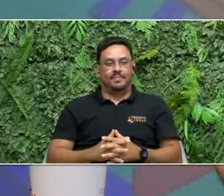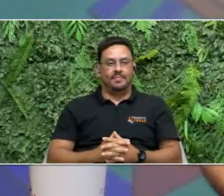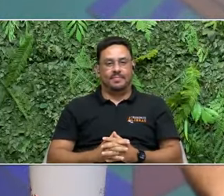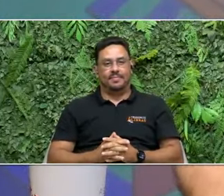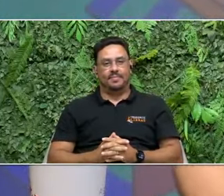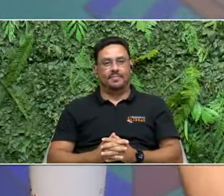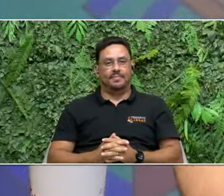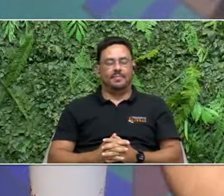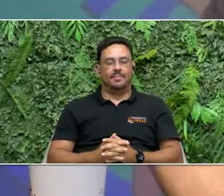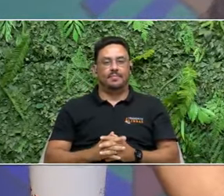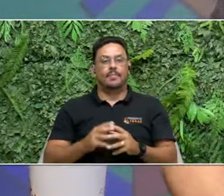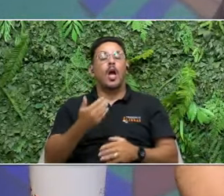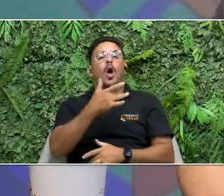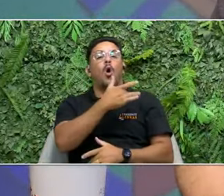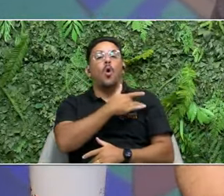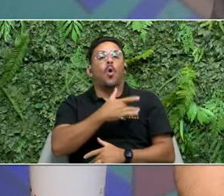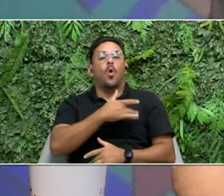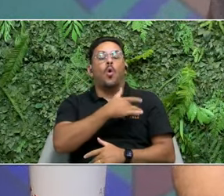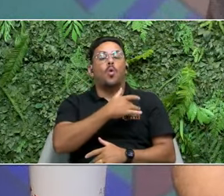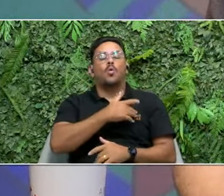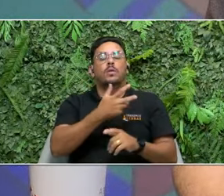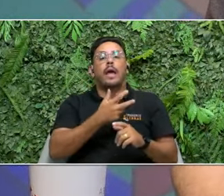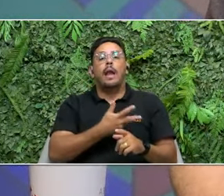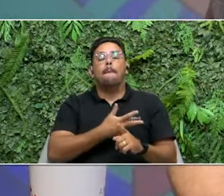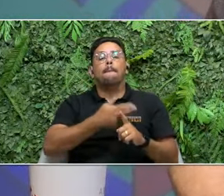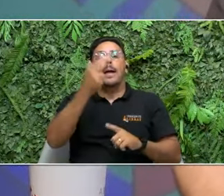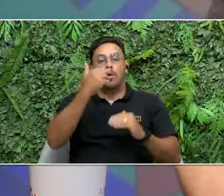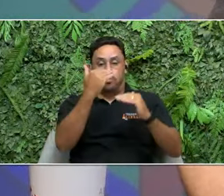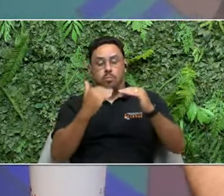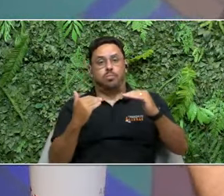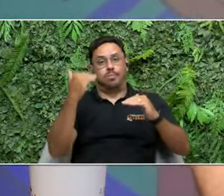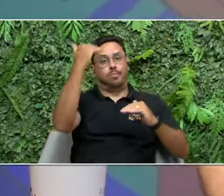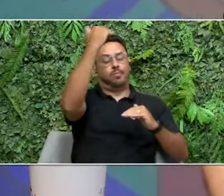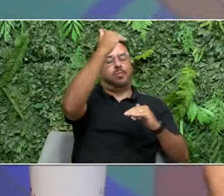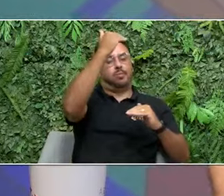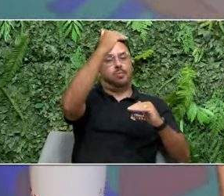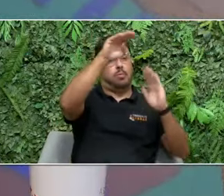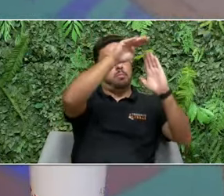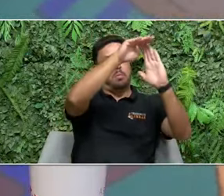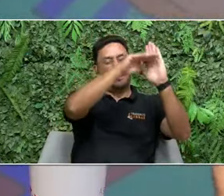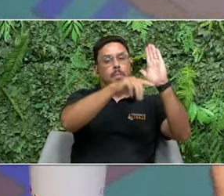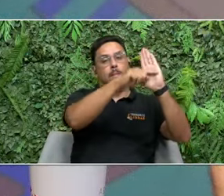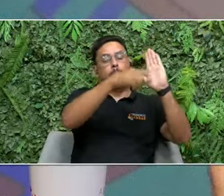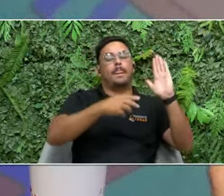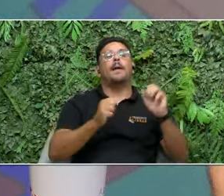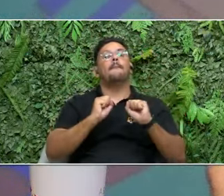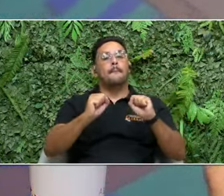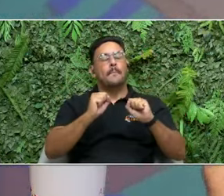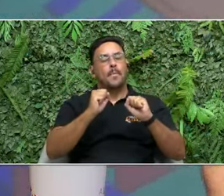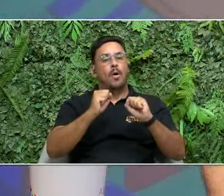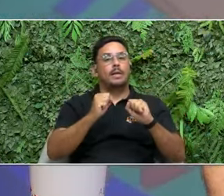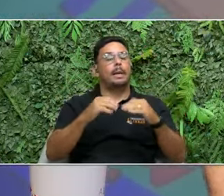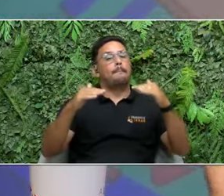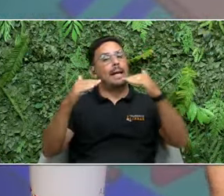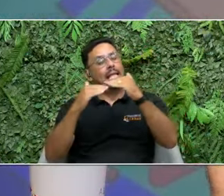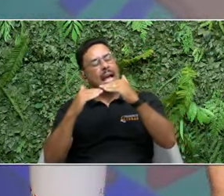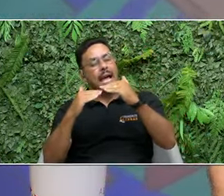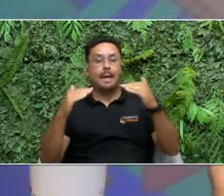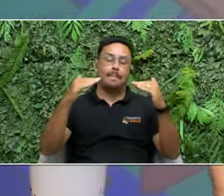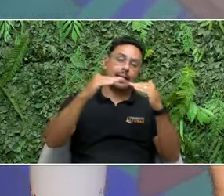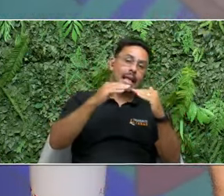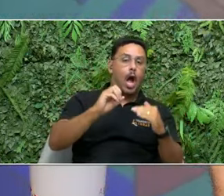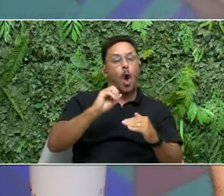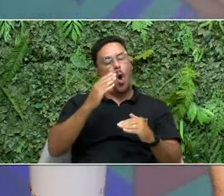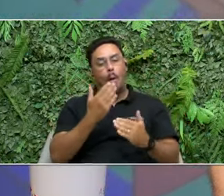98 Cruzeiro teve melhor campanha na fase de classificação tem a vantagem de dois empates uma vitória e uma derrota pela